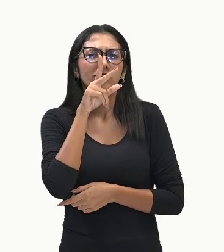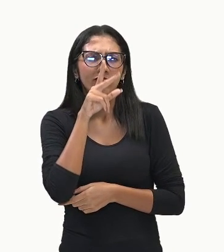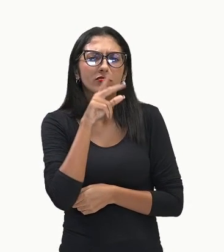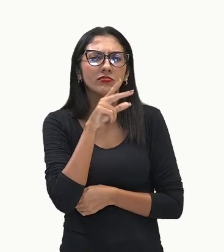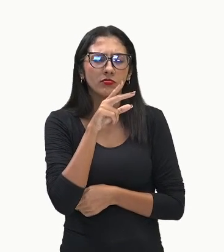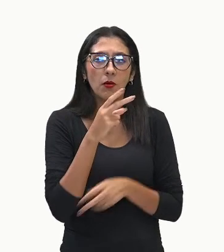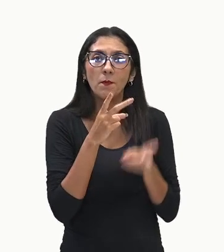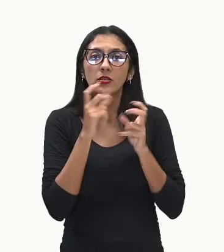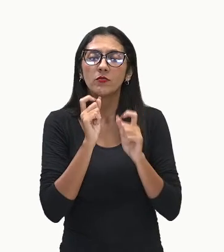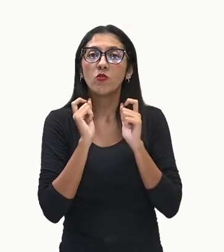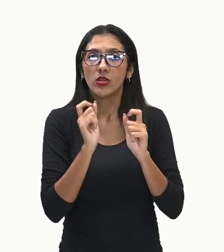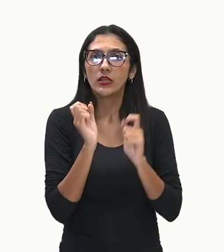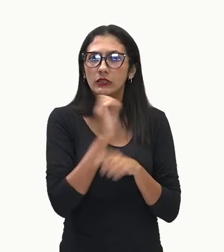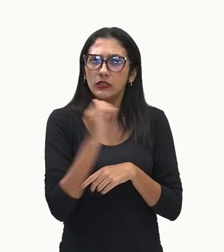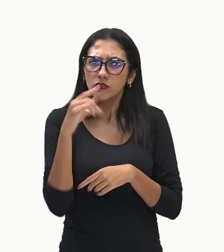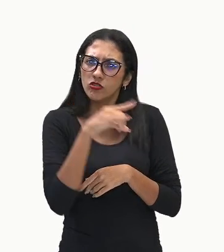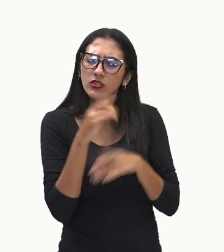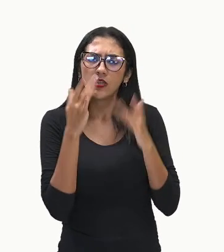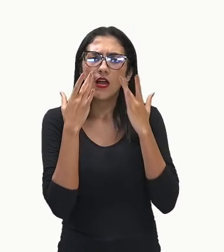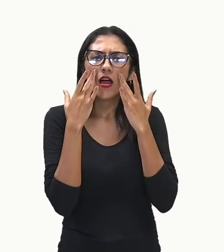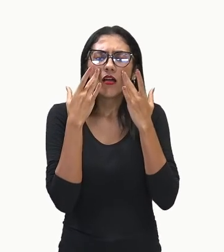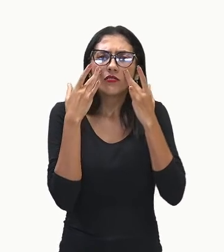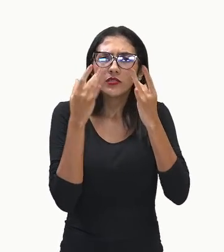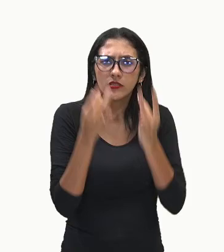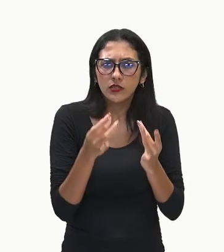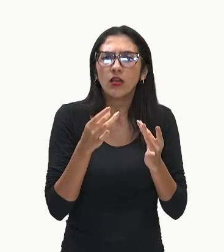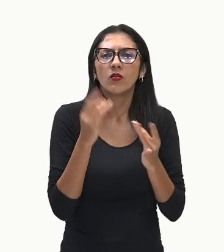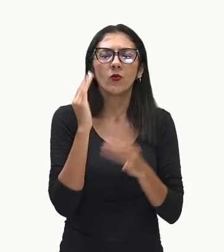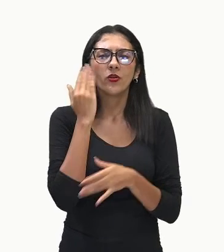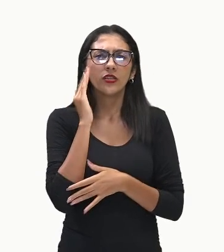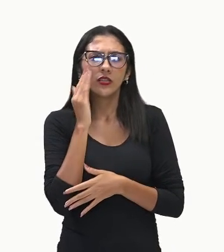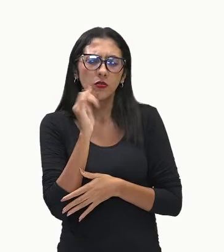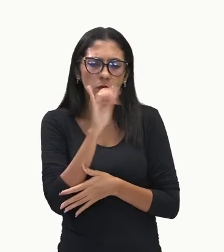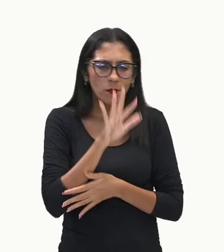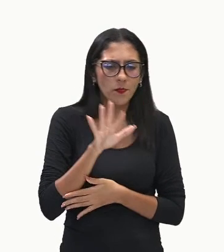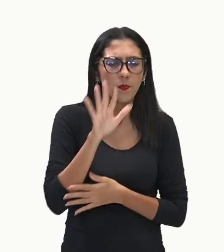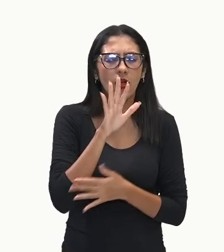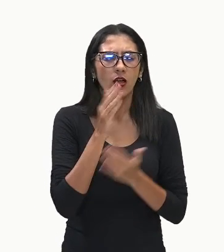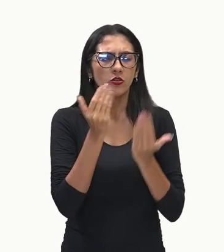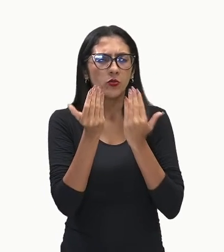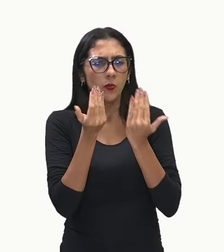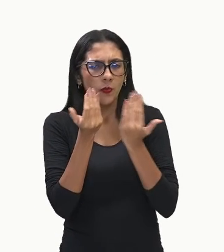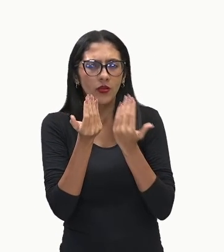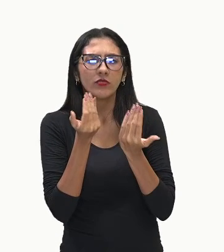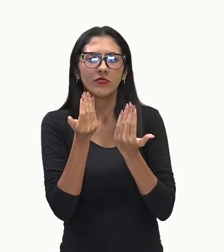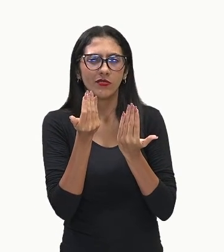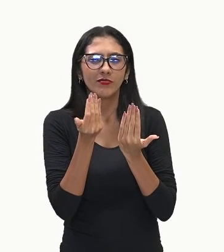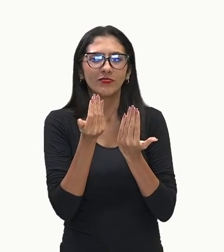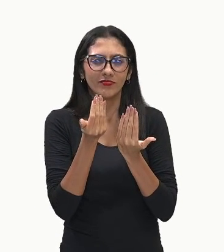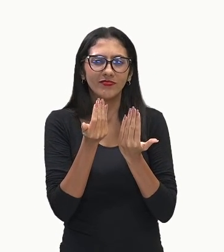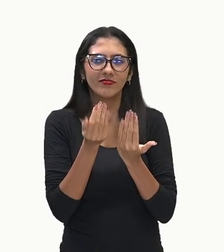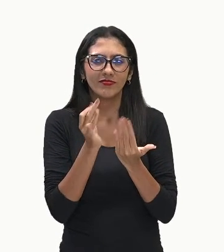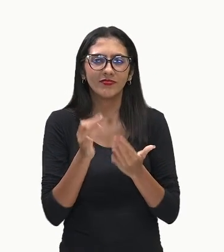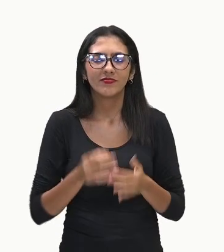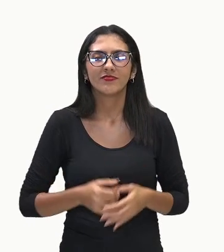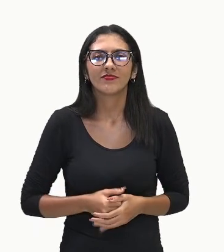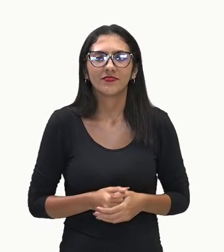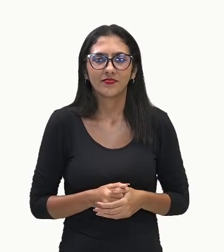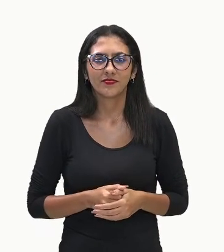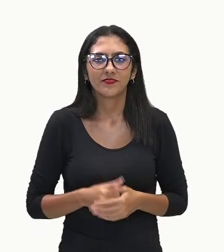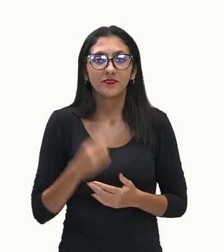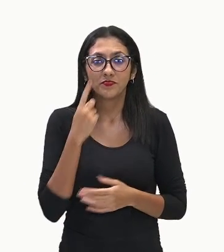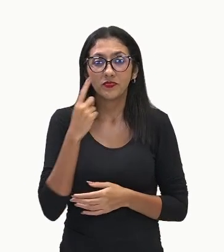está prestando atenção, se você realmente fez uma interpretação correta da informação que foi passada no gráfico. Ó, Brasil